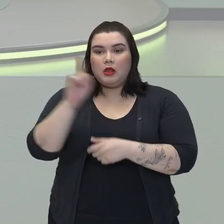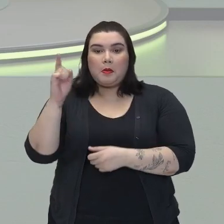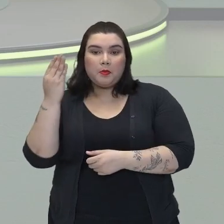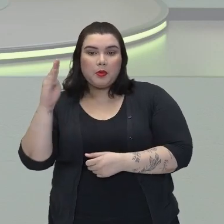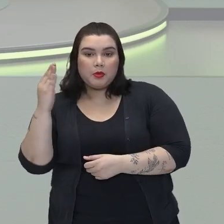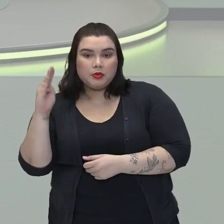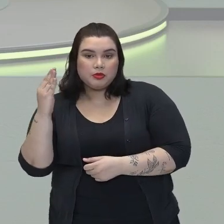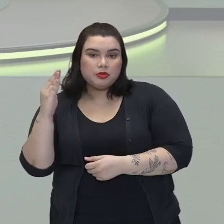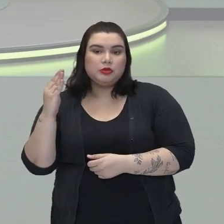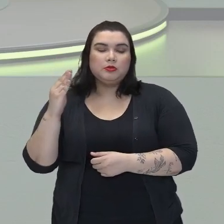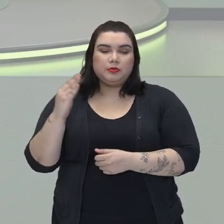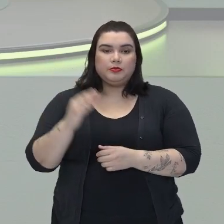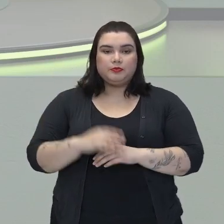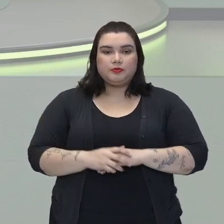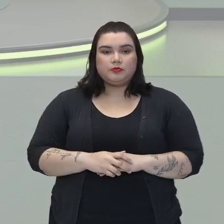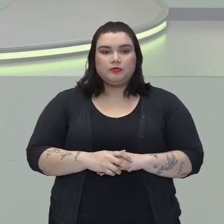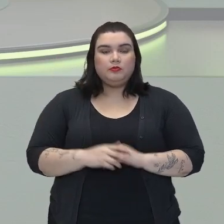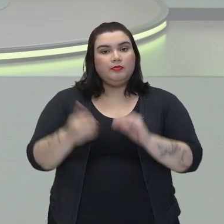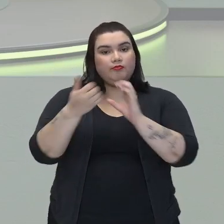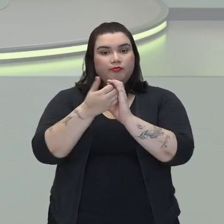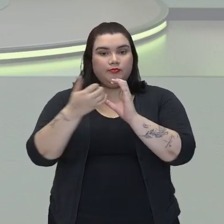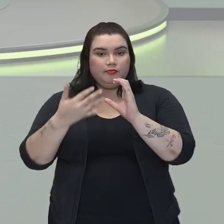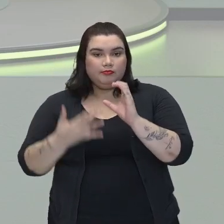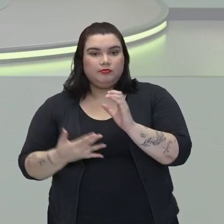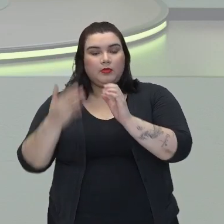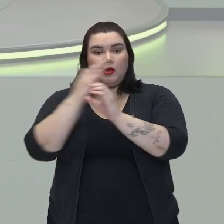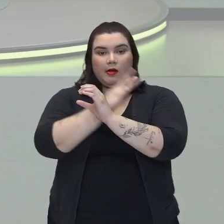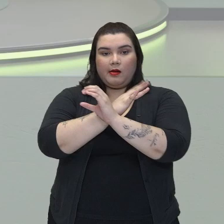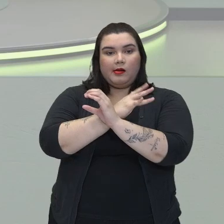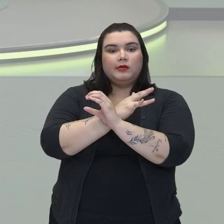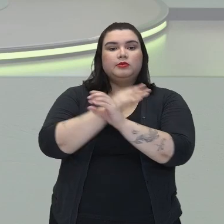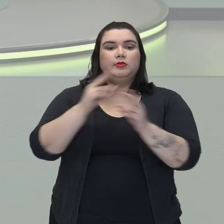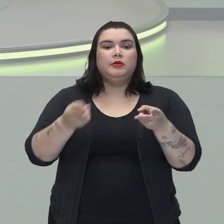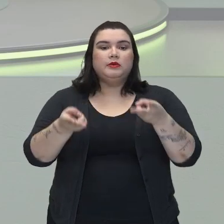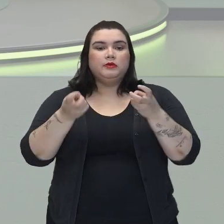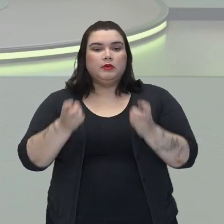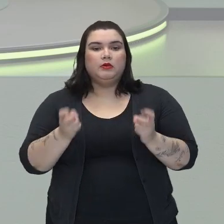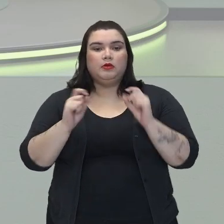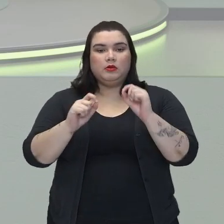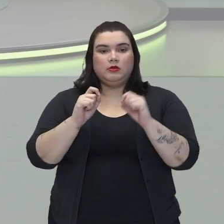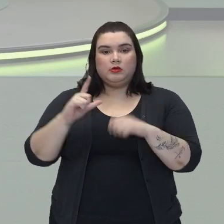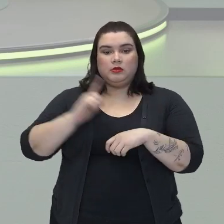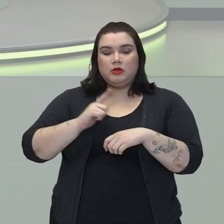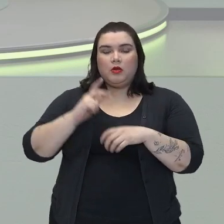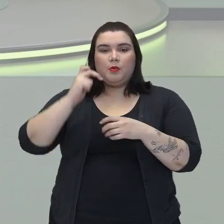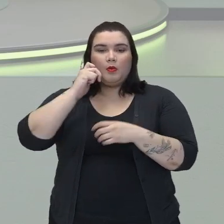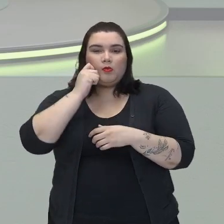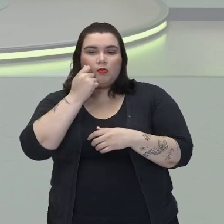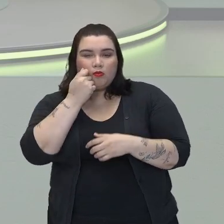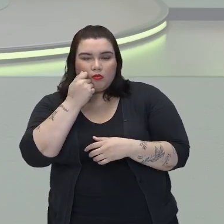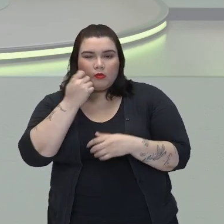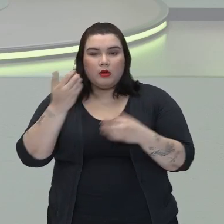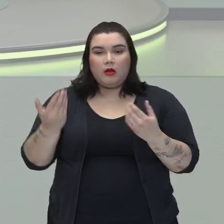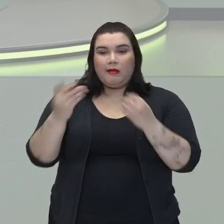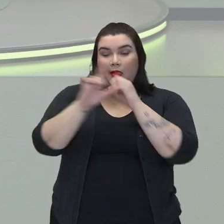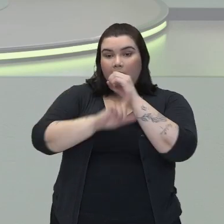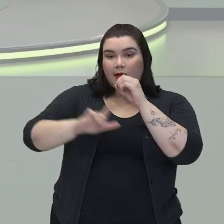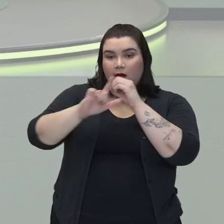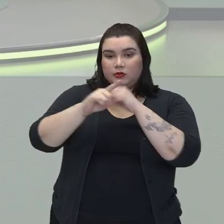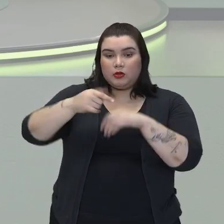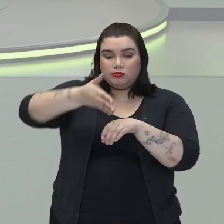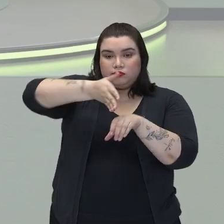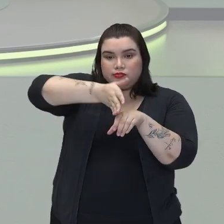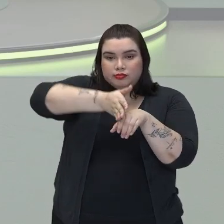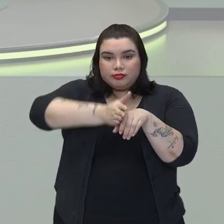biologia. Então, aqui, ó, pela característica dos ácidos, a gente percebe, se você partir ali um limão ou uma laranja, você sente